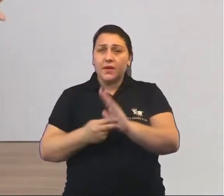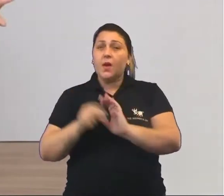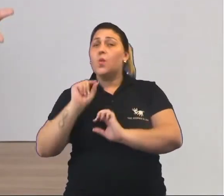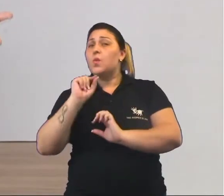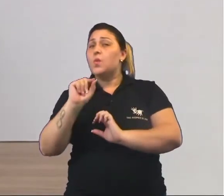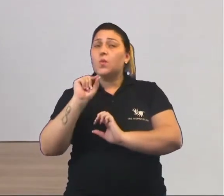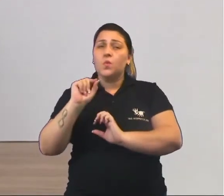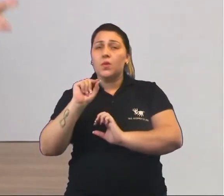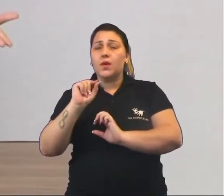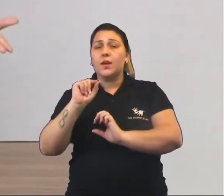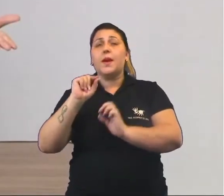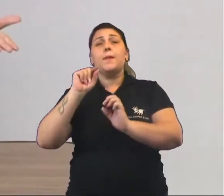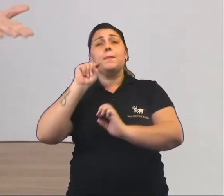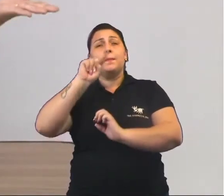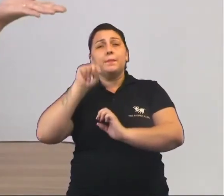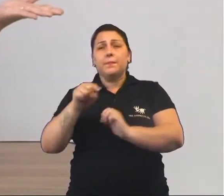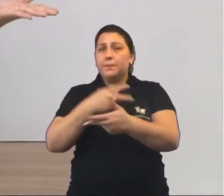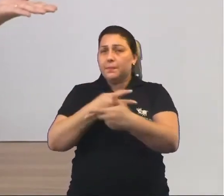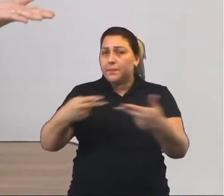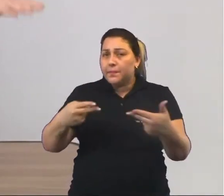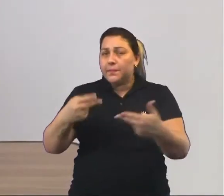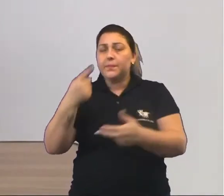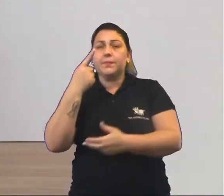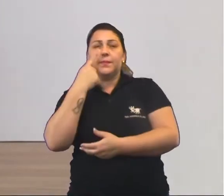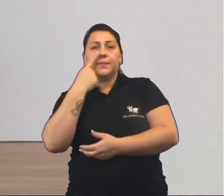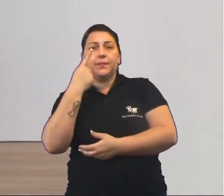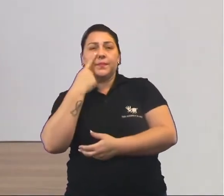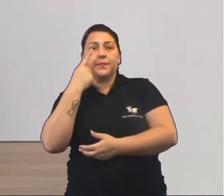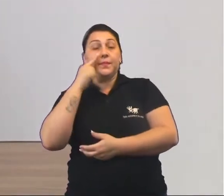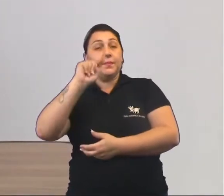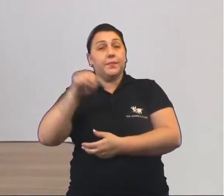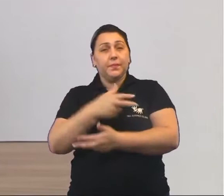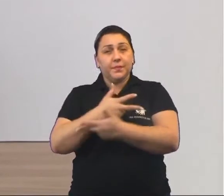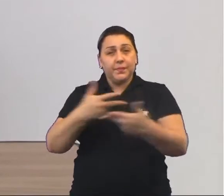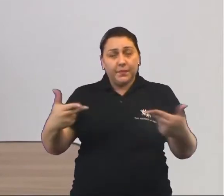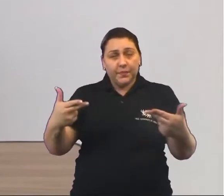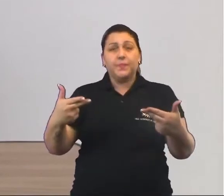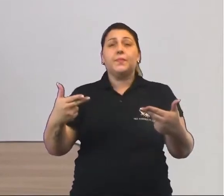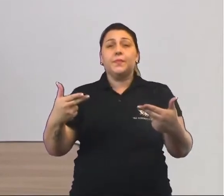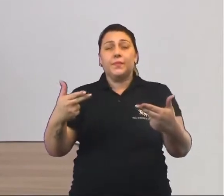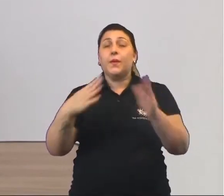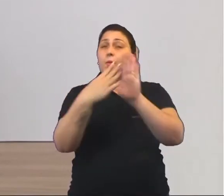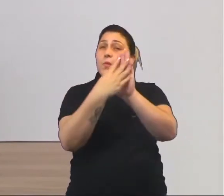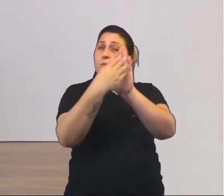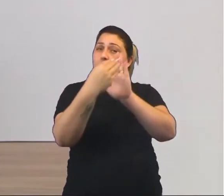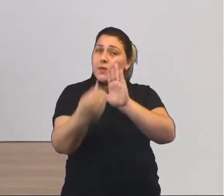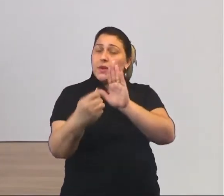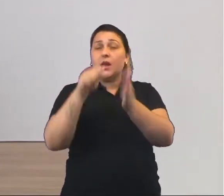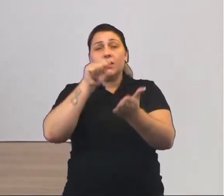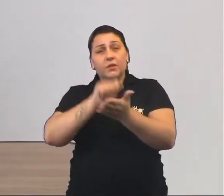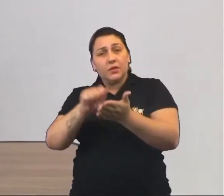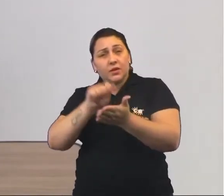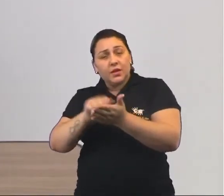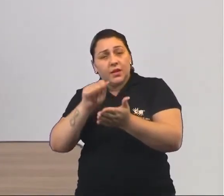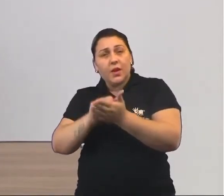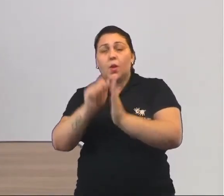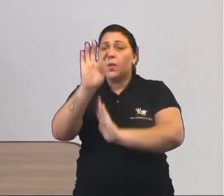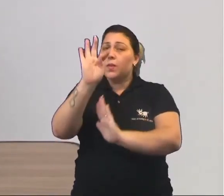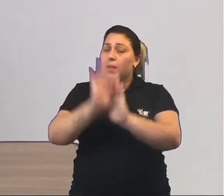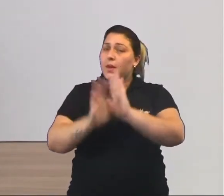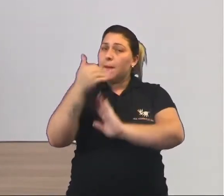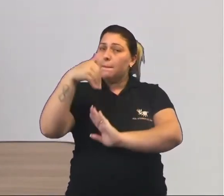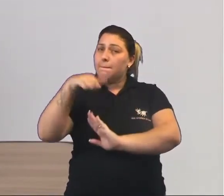o que é então pontuação? Olha só, turma, pontuação são aqueles sinais gráficos que deixam o